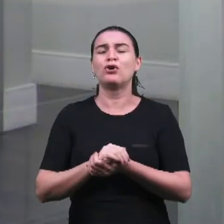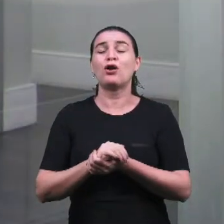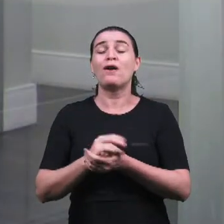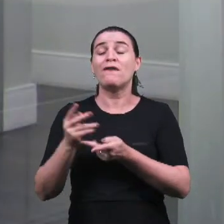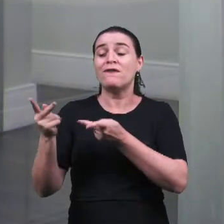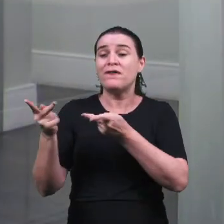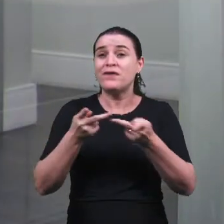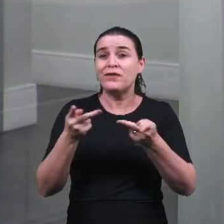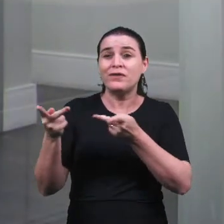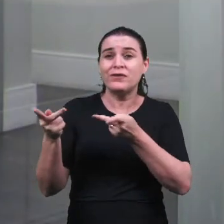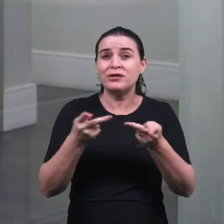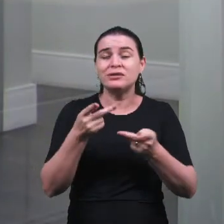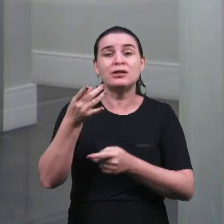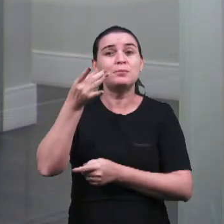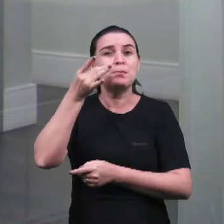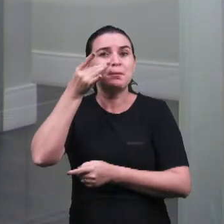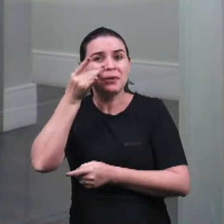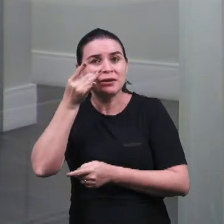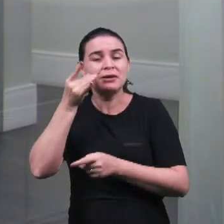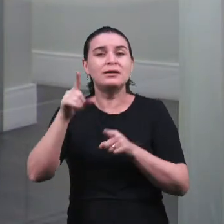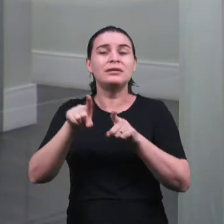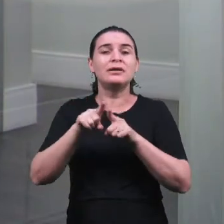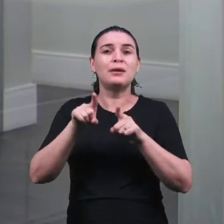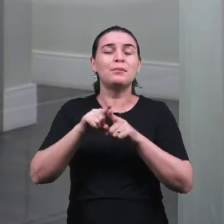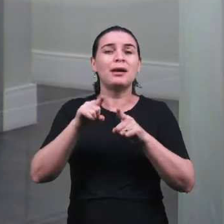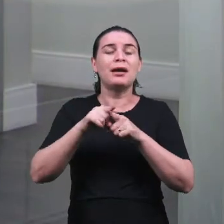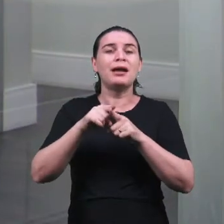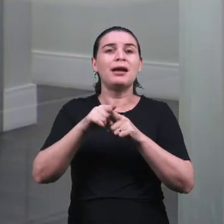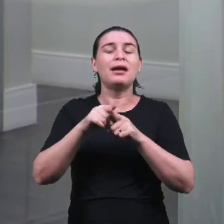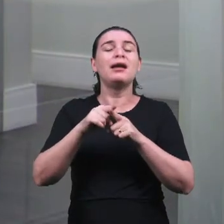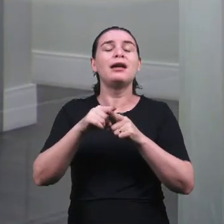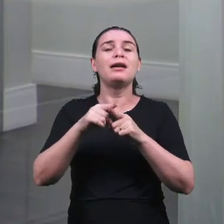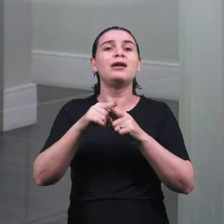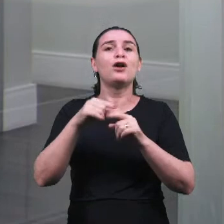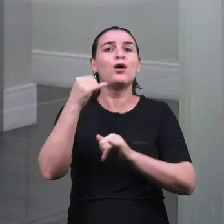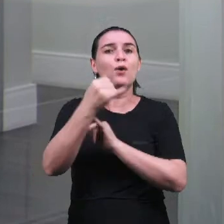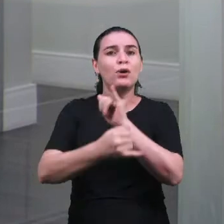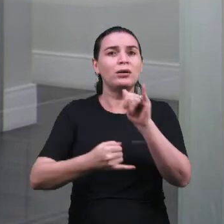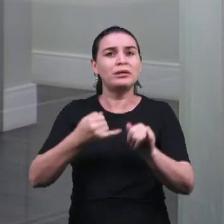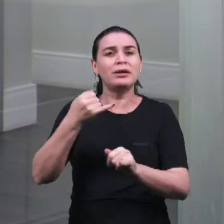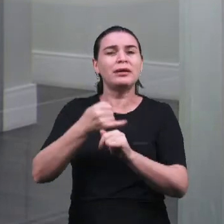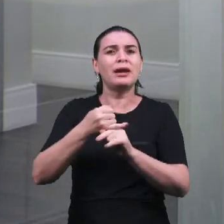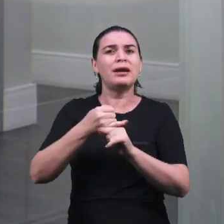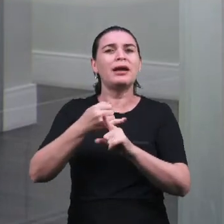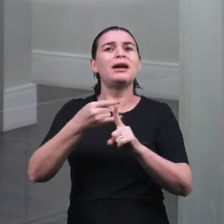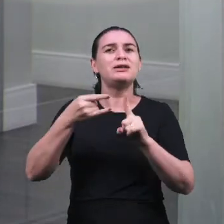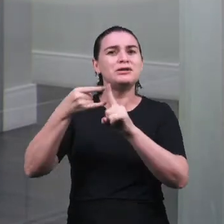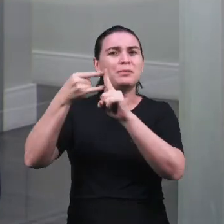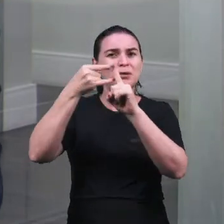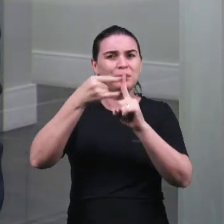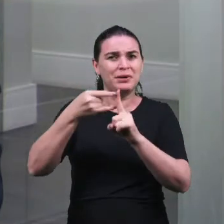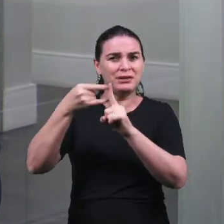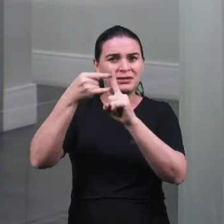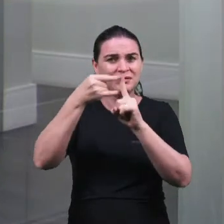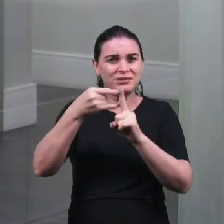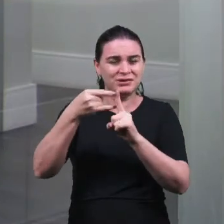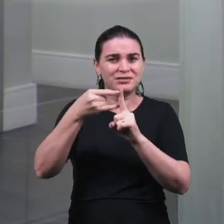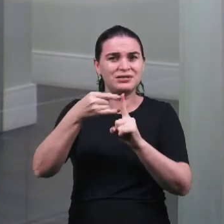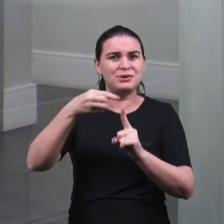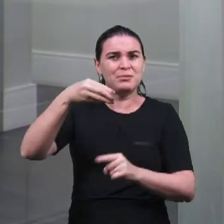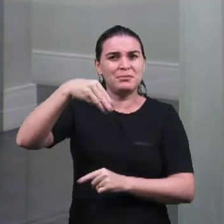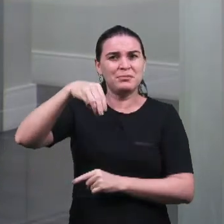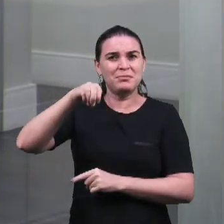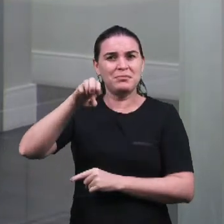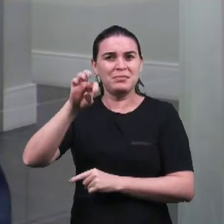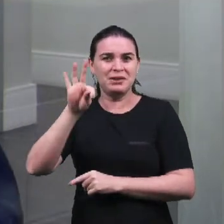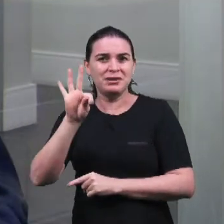visitante presencial e online. Muito visitante, mas deu muito visitante. E foi perfeito, porque